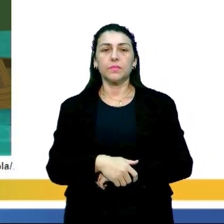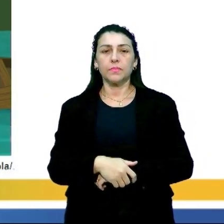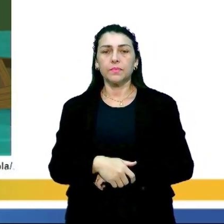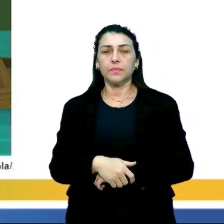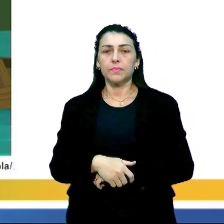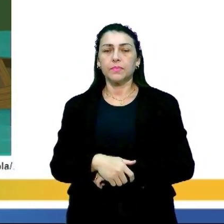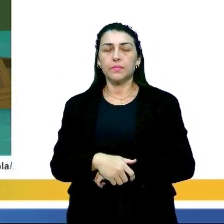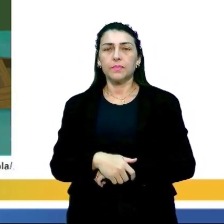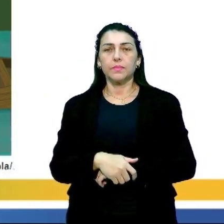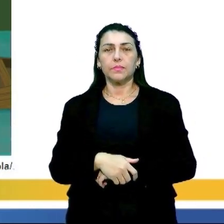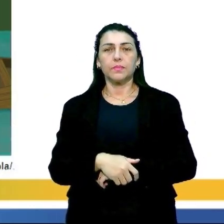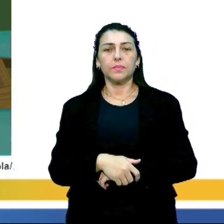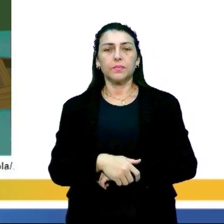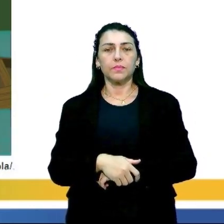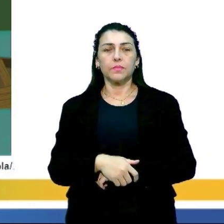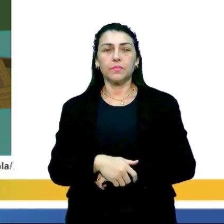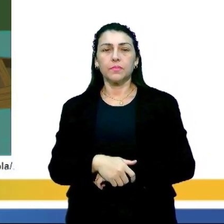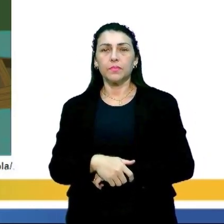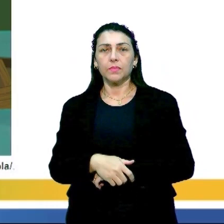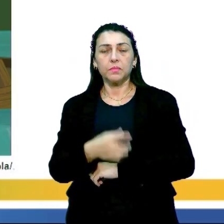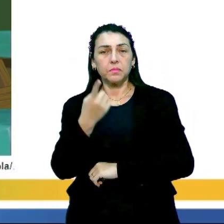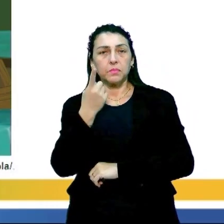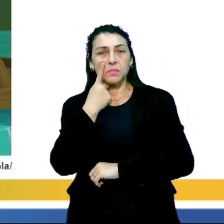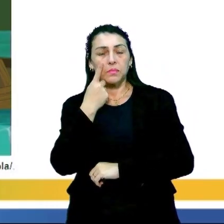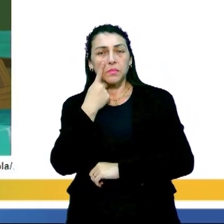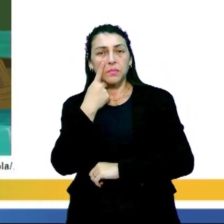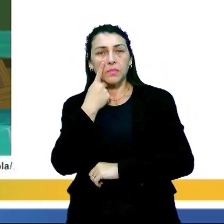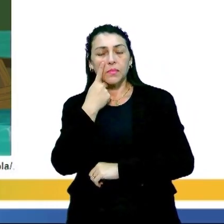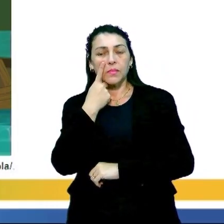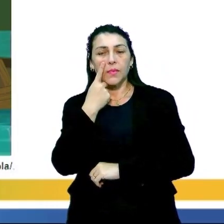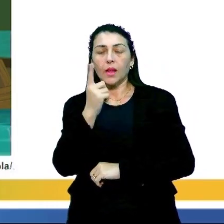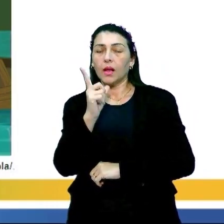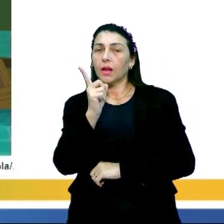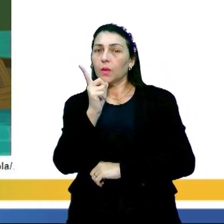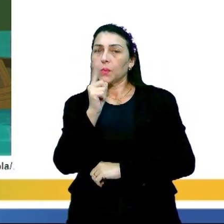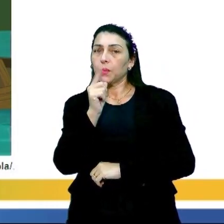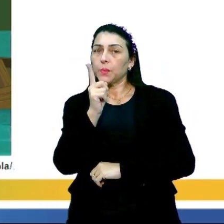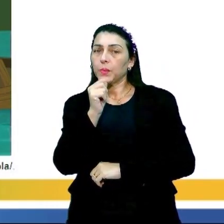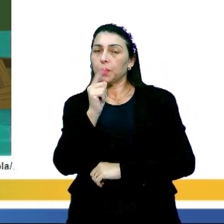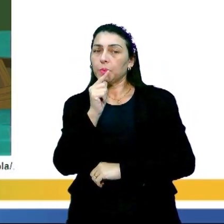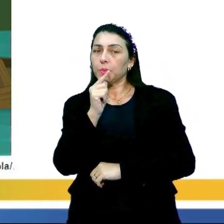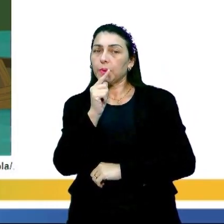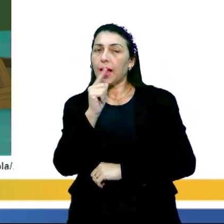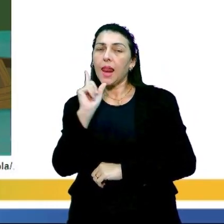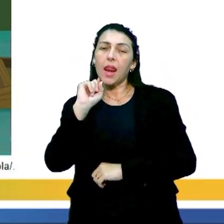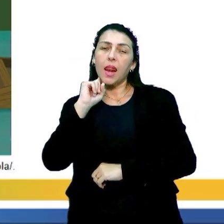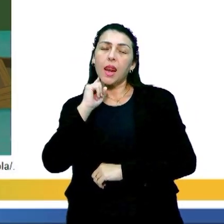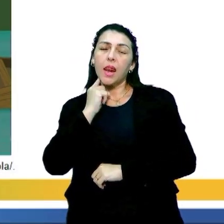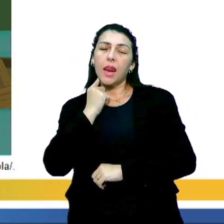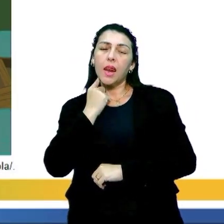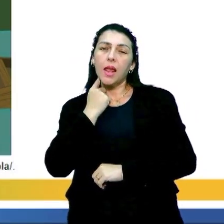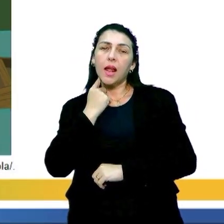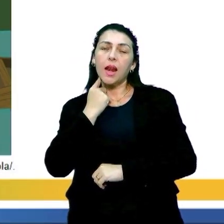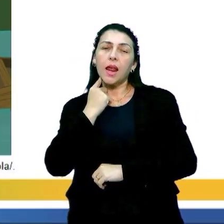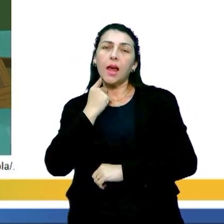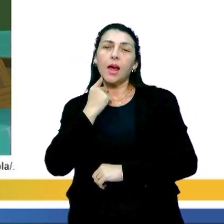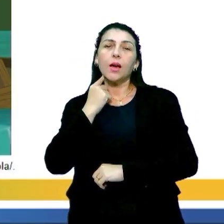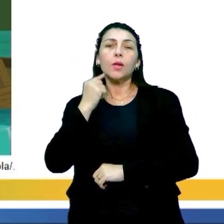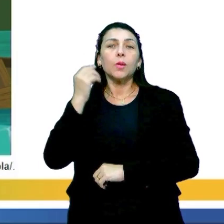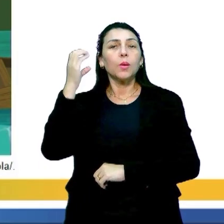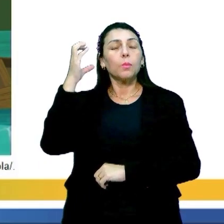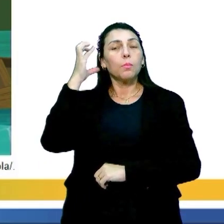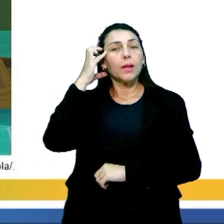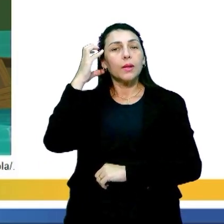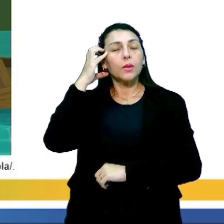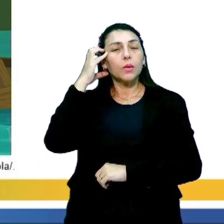e lá em Bonito, de repente a água que é cristalina, Bonito lá no Mato Grosso do Sul,